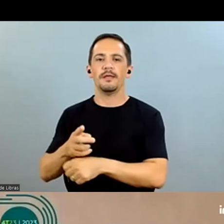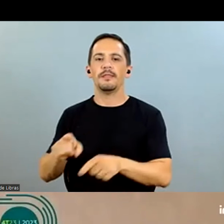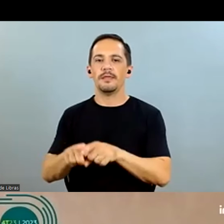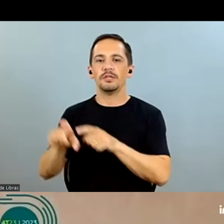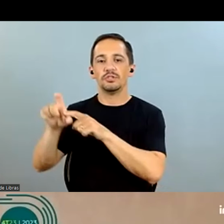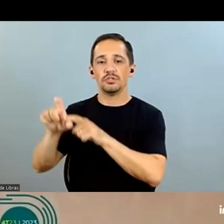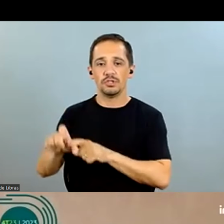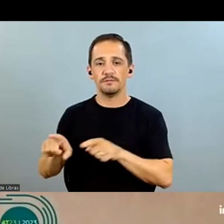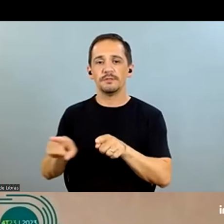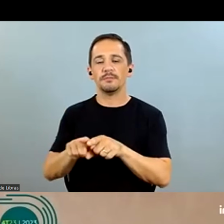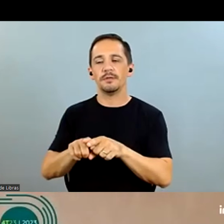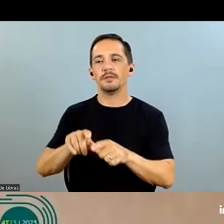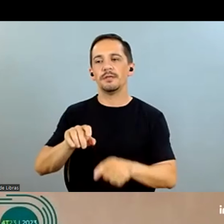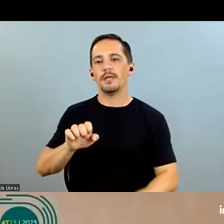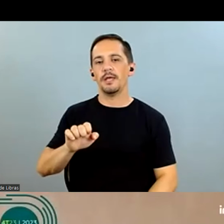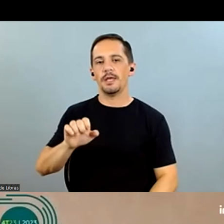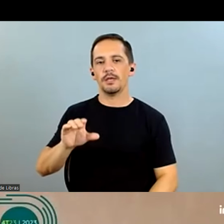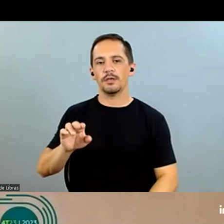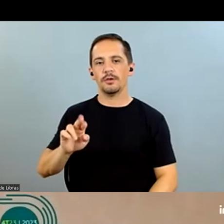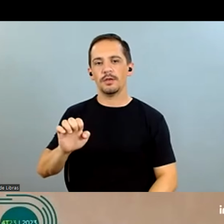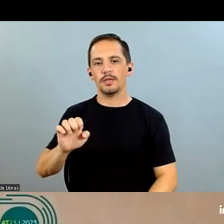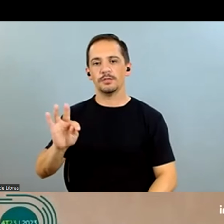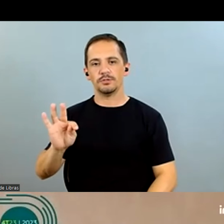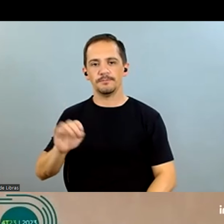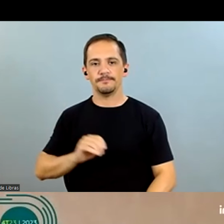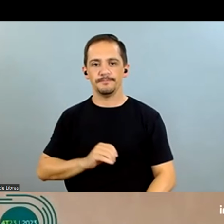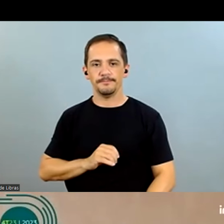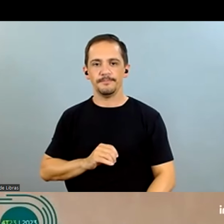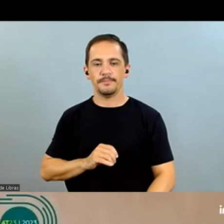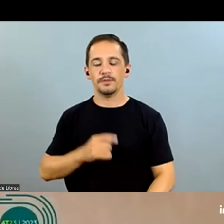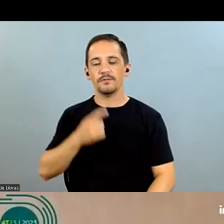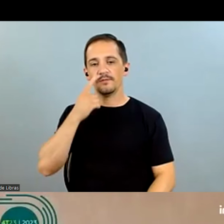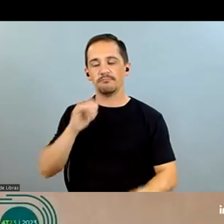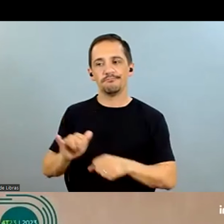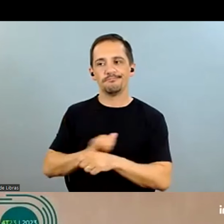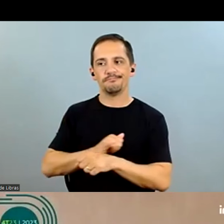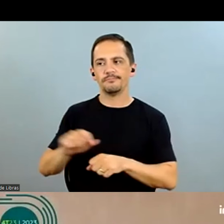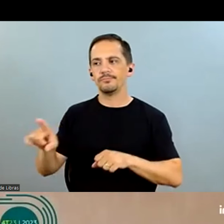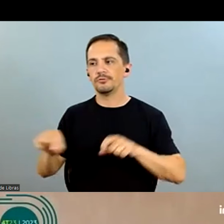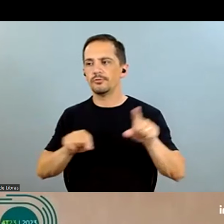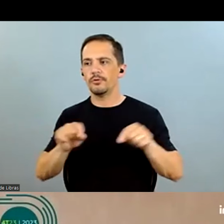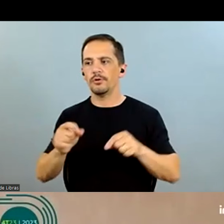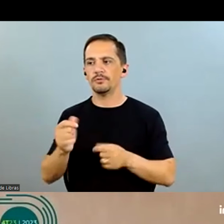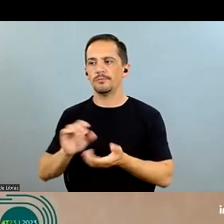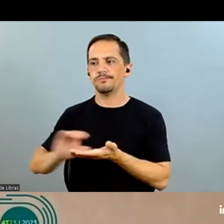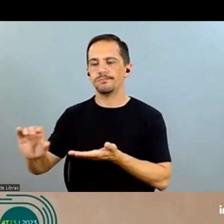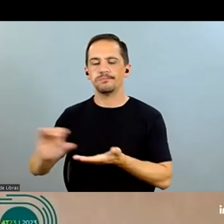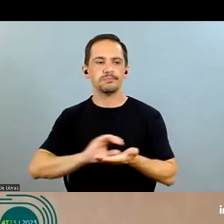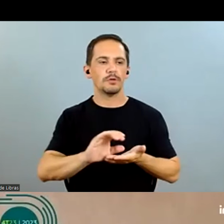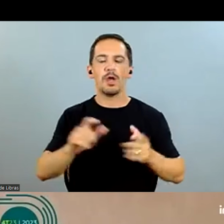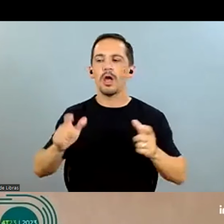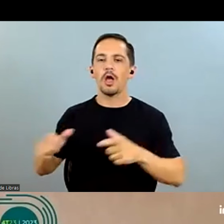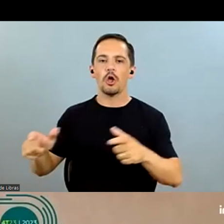né então nós estamos sempre avaliando aí quais são os Qual a melhor estrutura de capital para esse próximo ciclo de investimentos e não tá